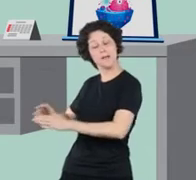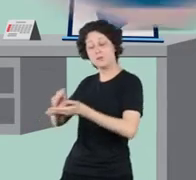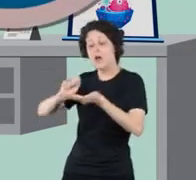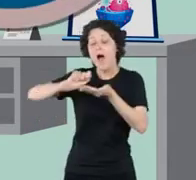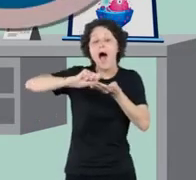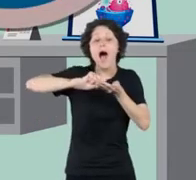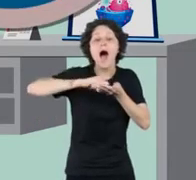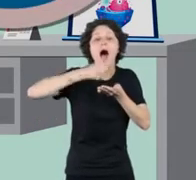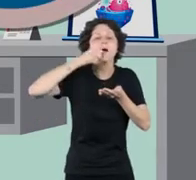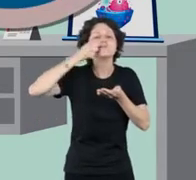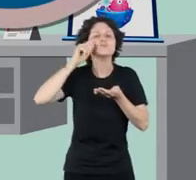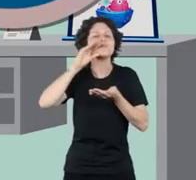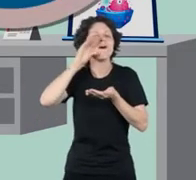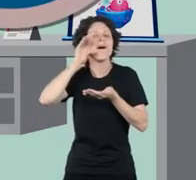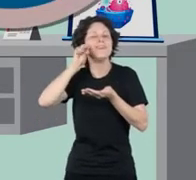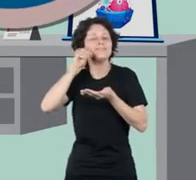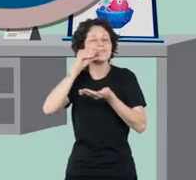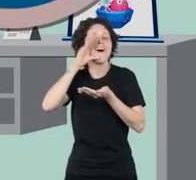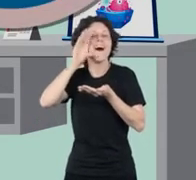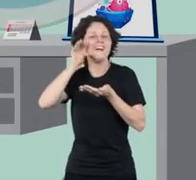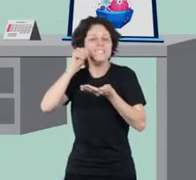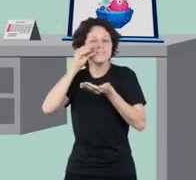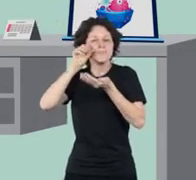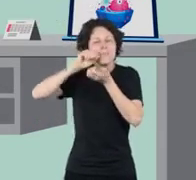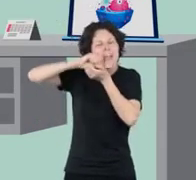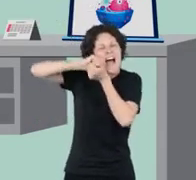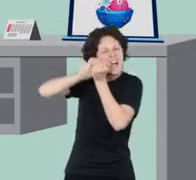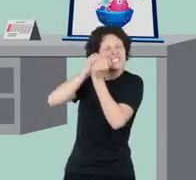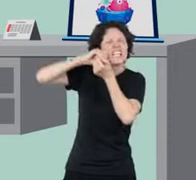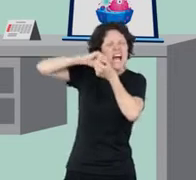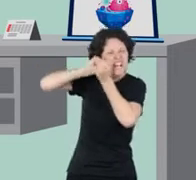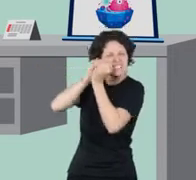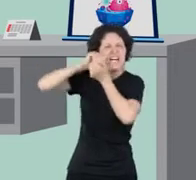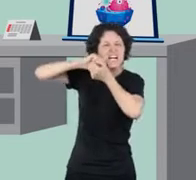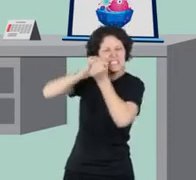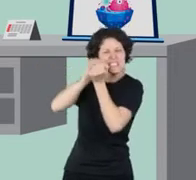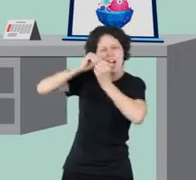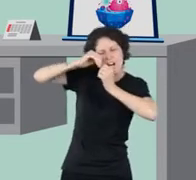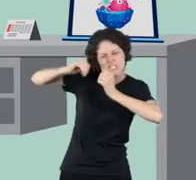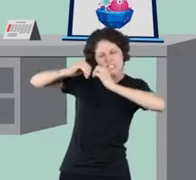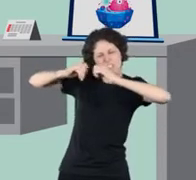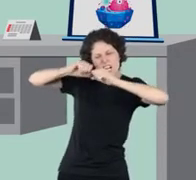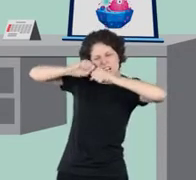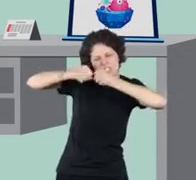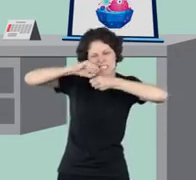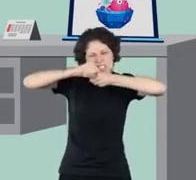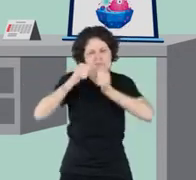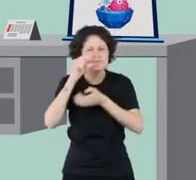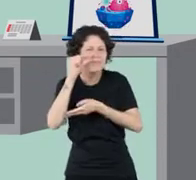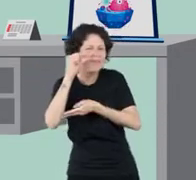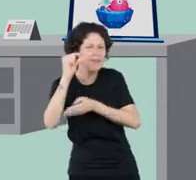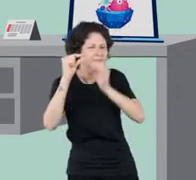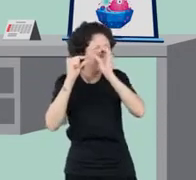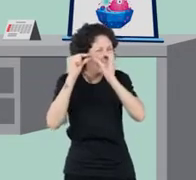alimento para a boca, mastigamos com os dentes, não é verdade? Os dentes servem para prender, cortar e morder os alimentos,